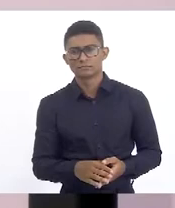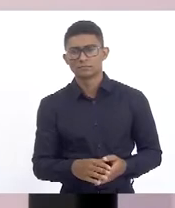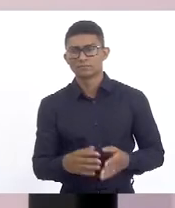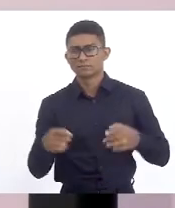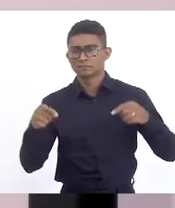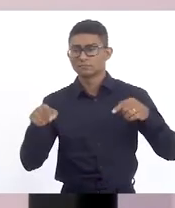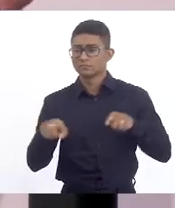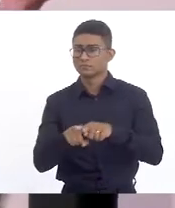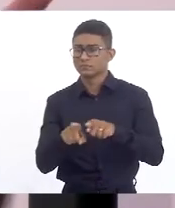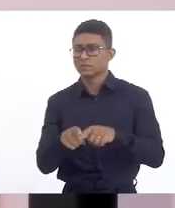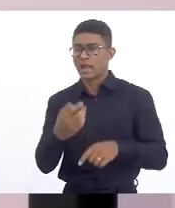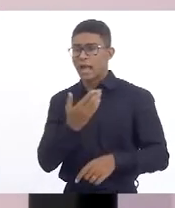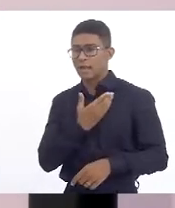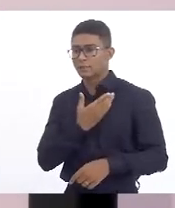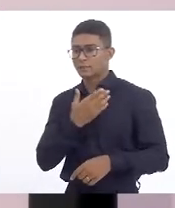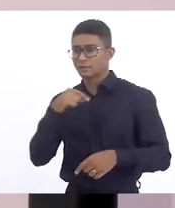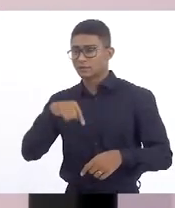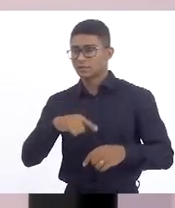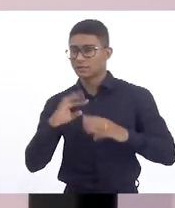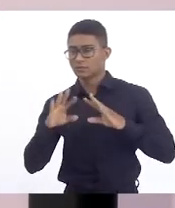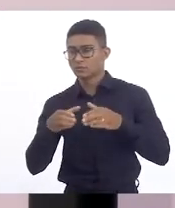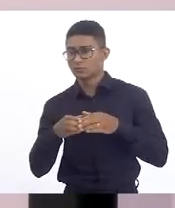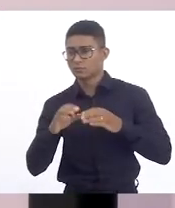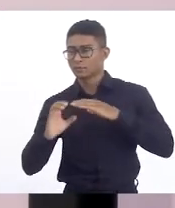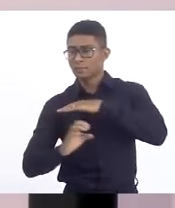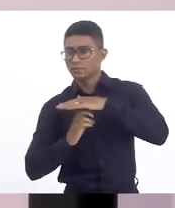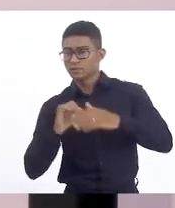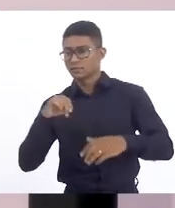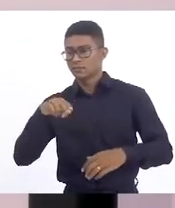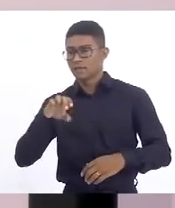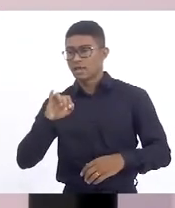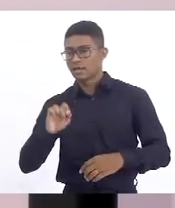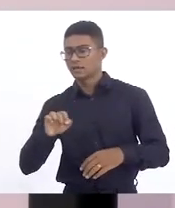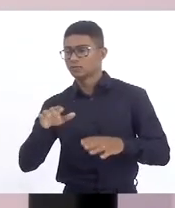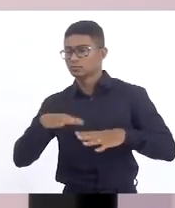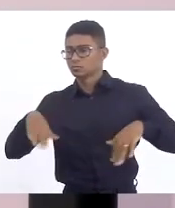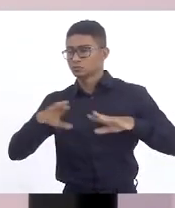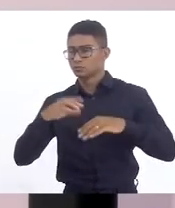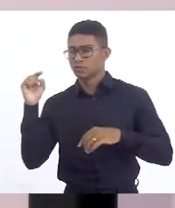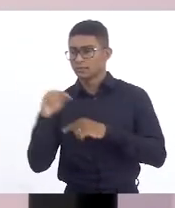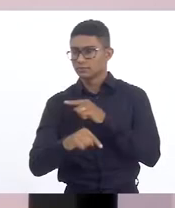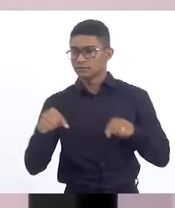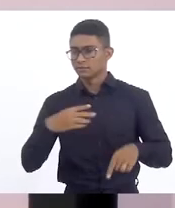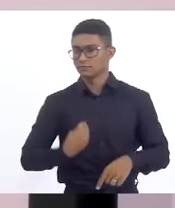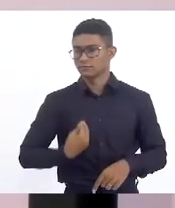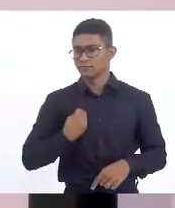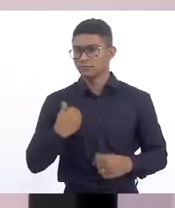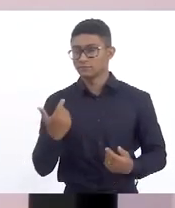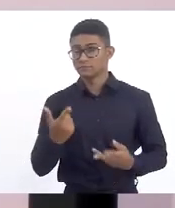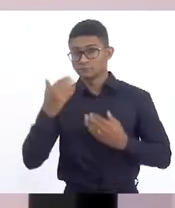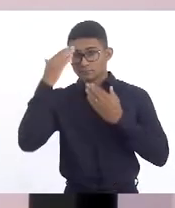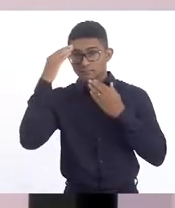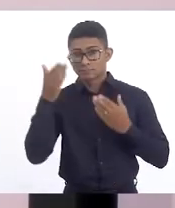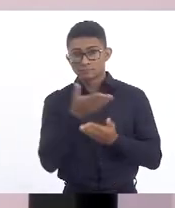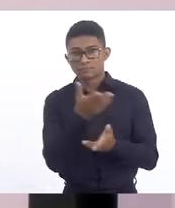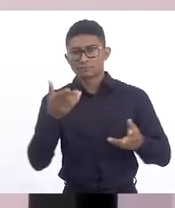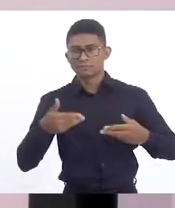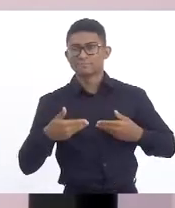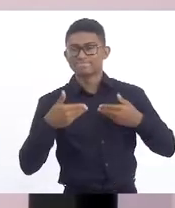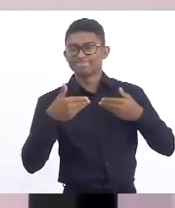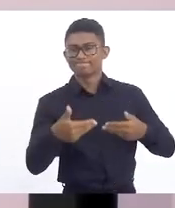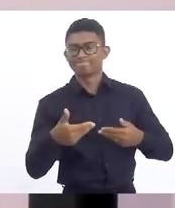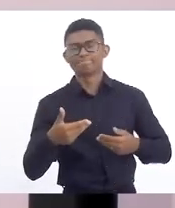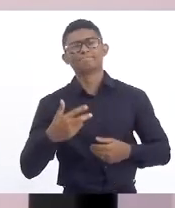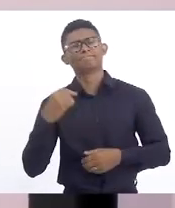do INEA, diretores aqui presentes, e também senhoras e senhores. Em primeiro lugar, gostaria de agradecer o convite, que é sempre importante a gente, de